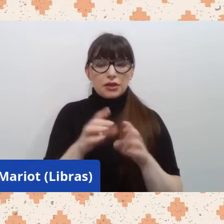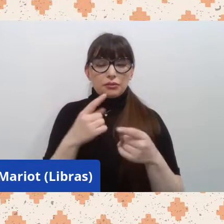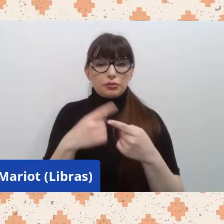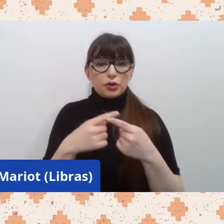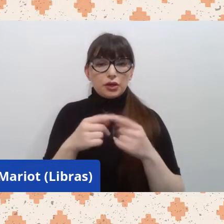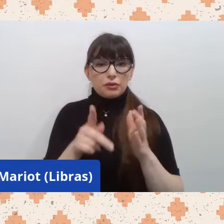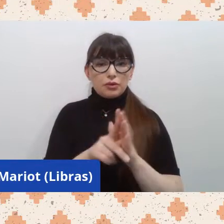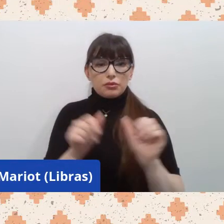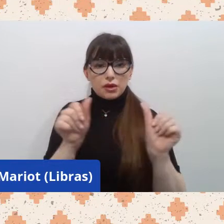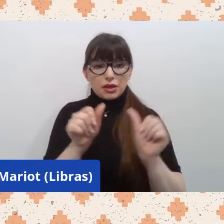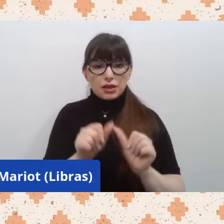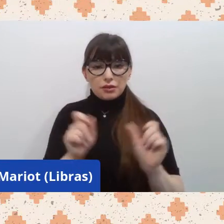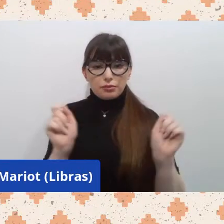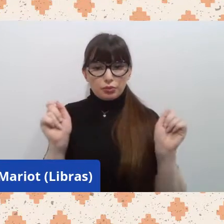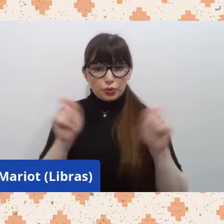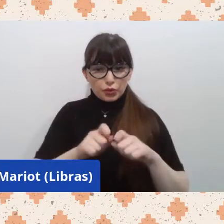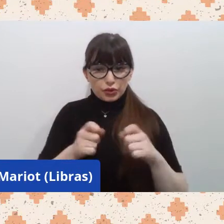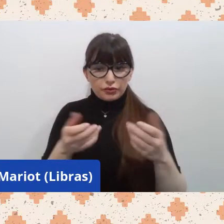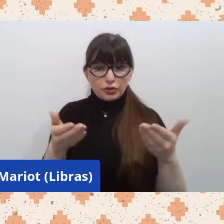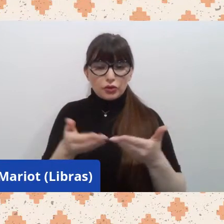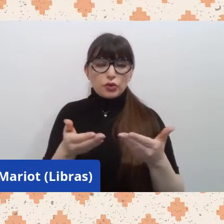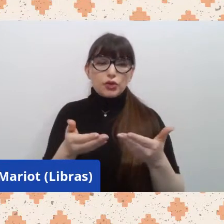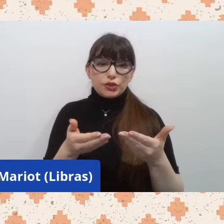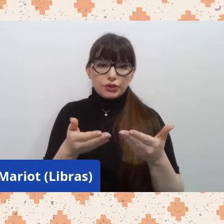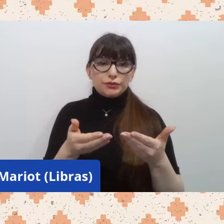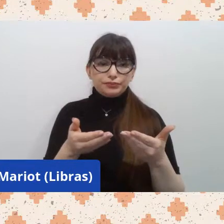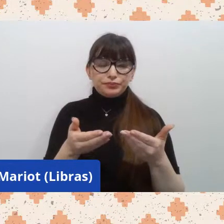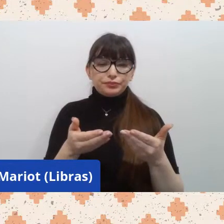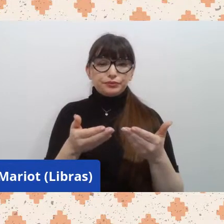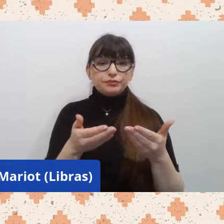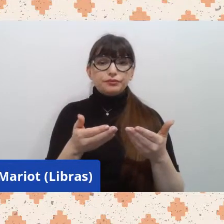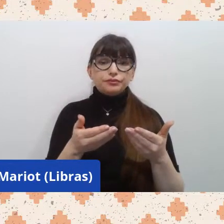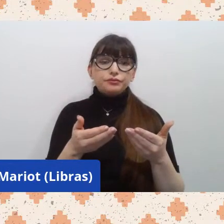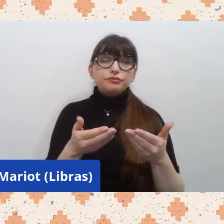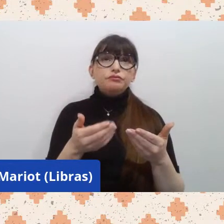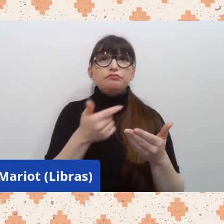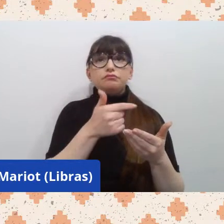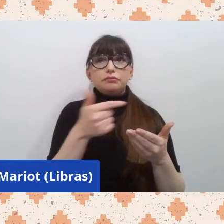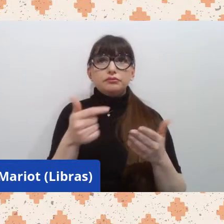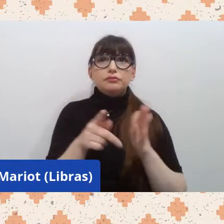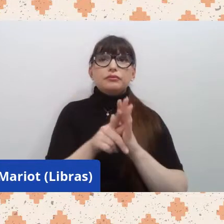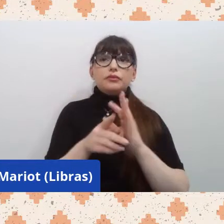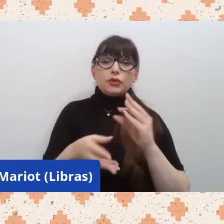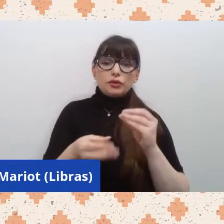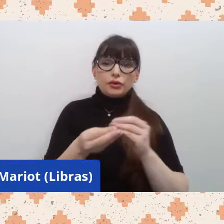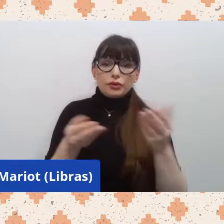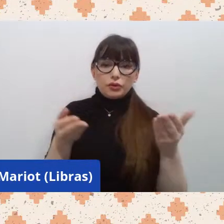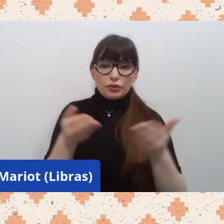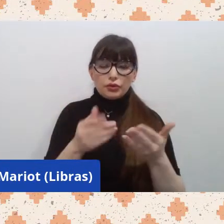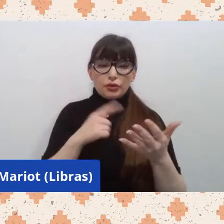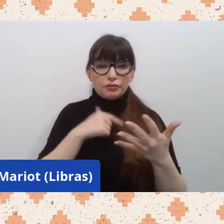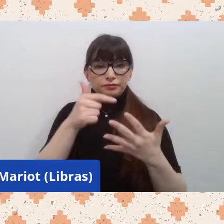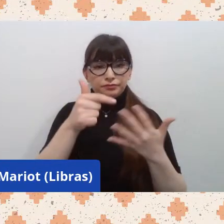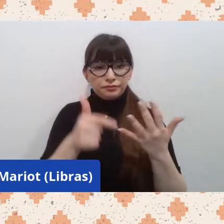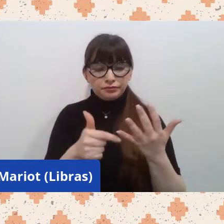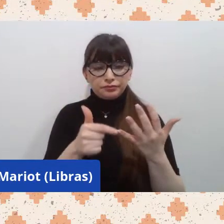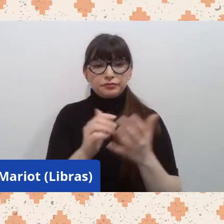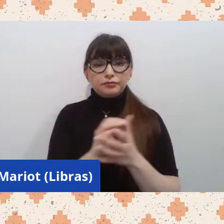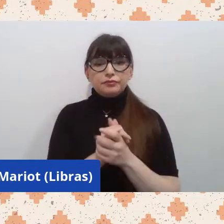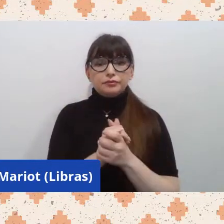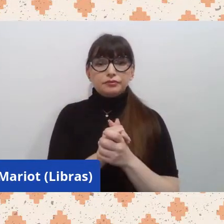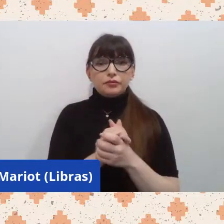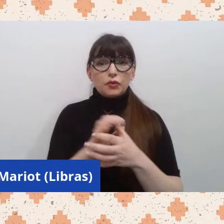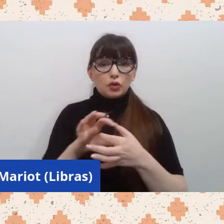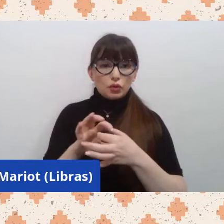de possíveis violações éticas ou do não cumprimento daquilo que está definido no código. No